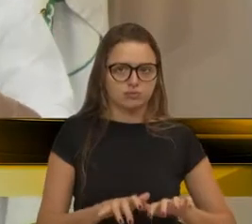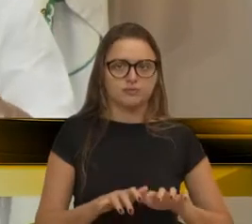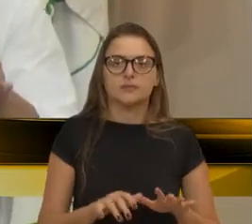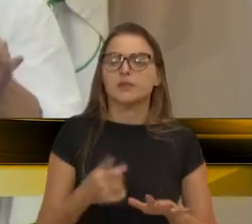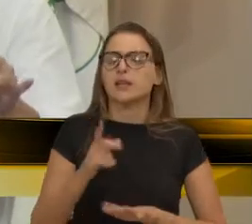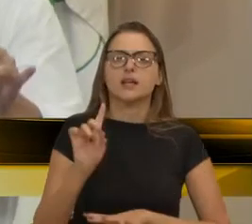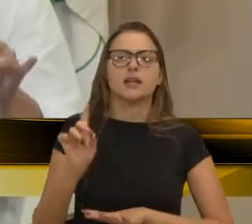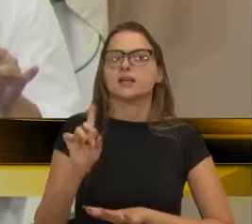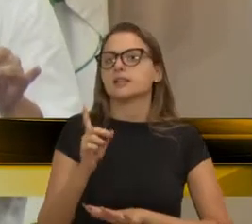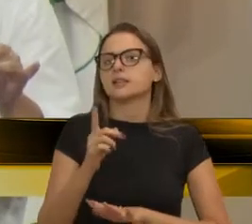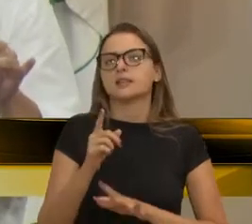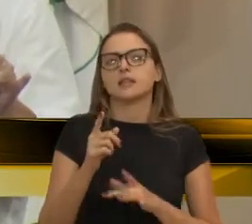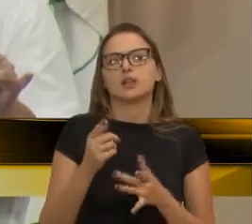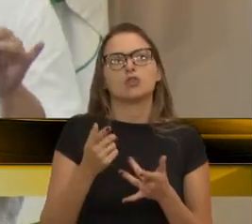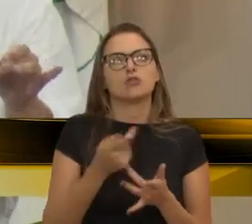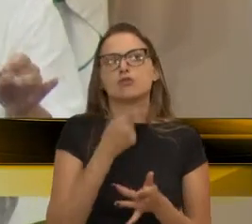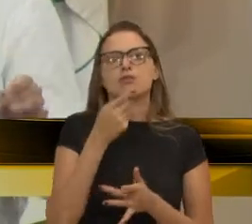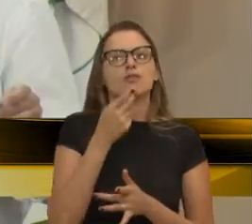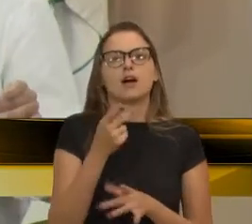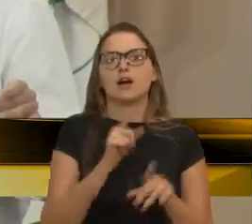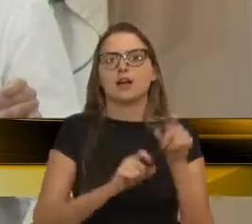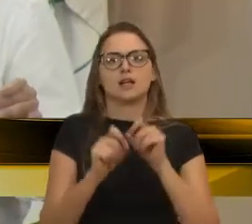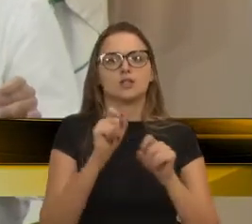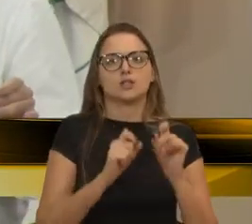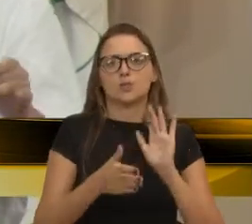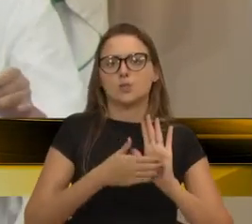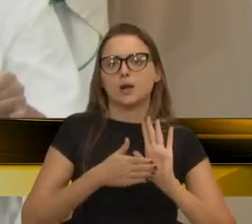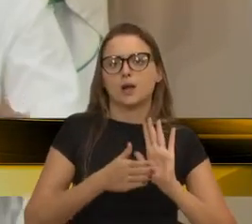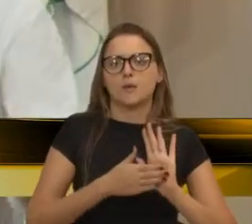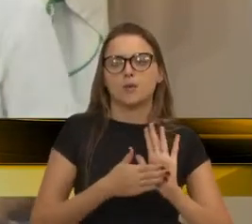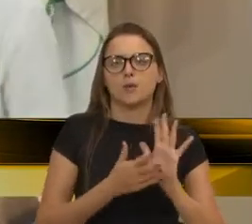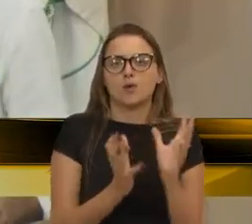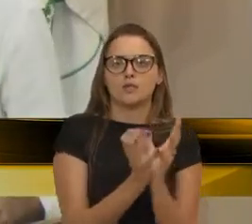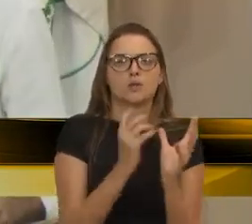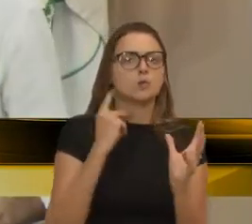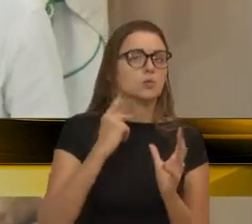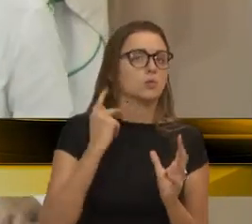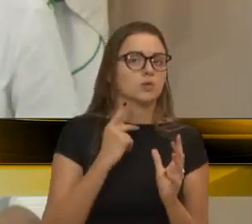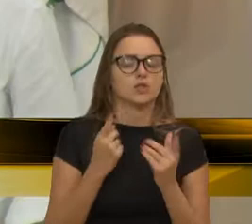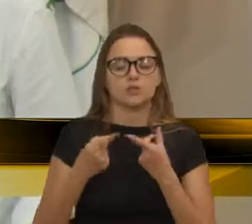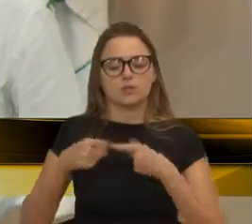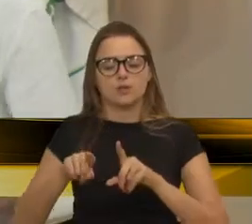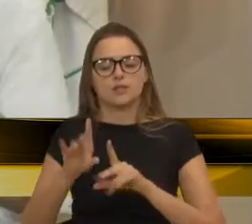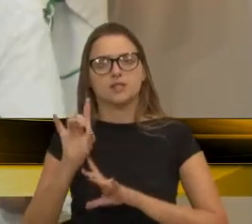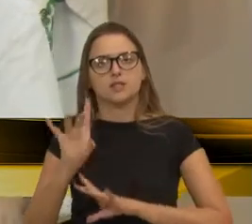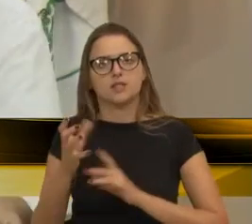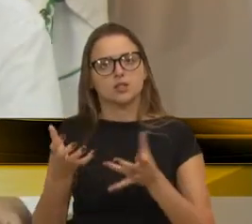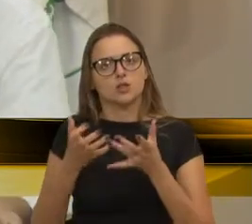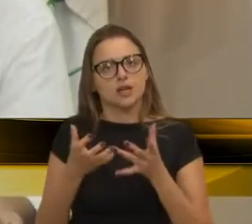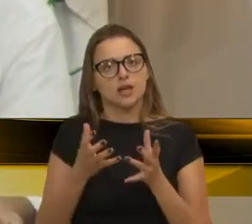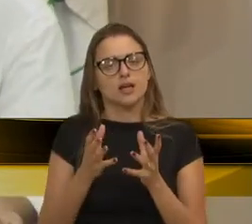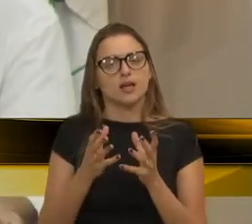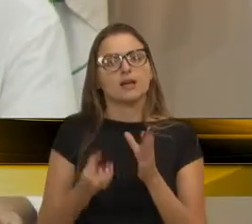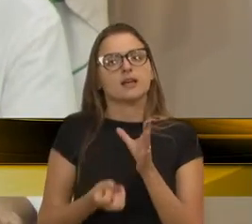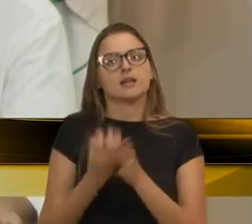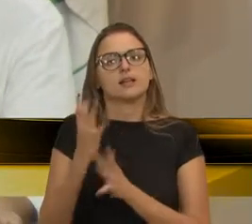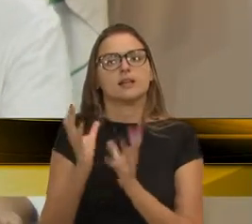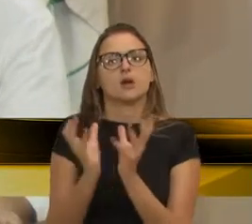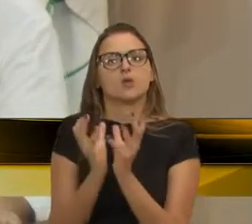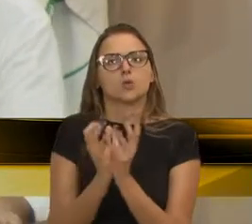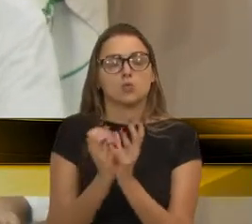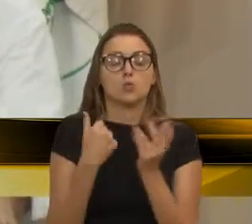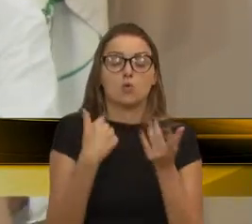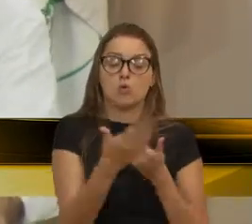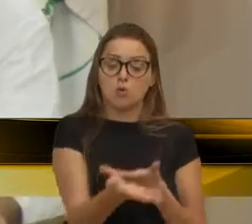ele não faz juízo de valor da proposta, mas apenas nesse momento requer a formação de uma frente parlamentar, onde eu convido os nobres